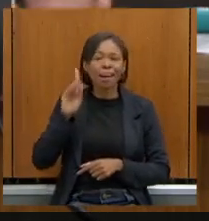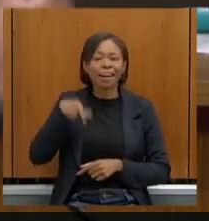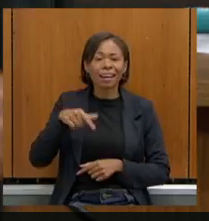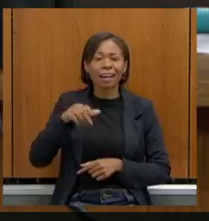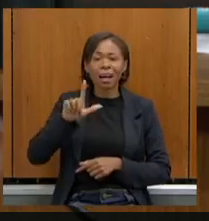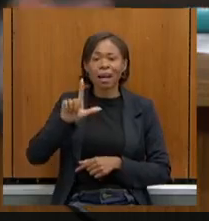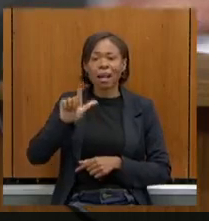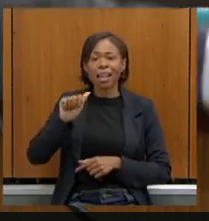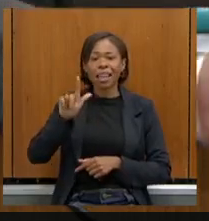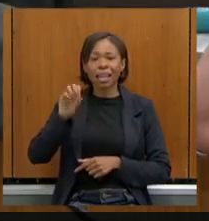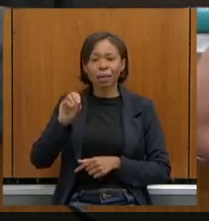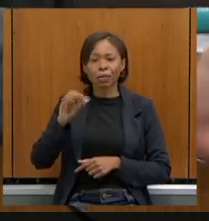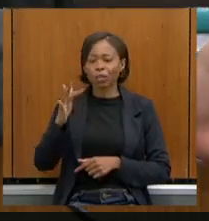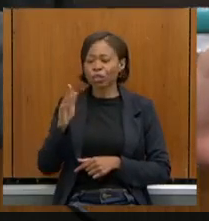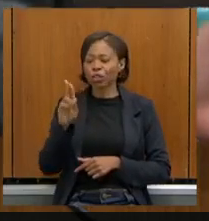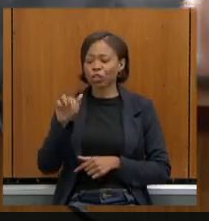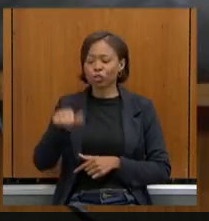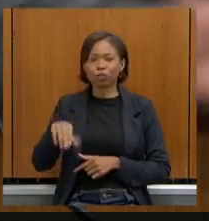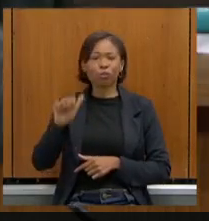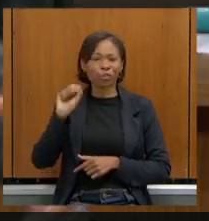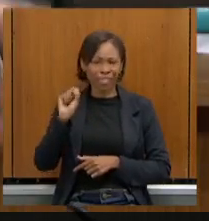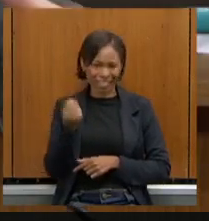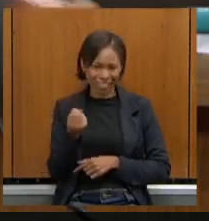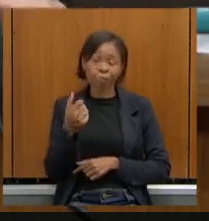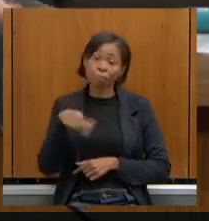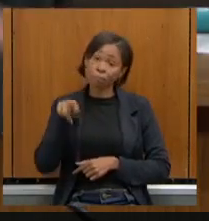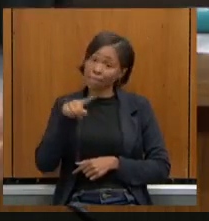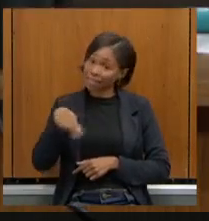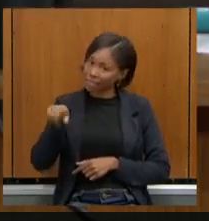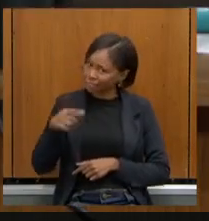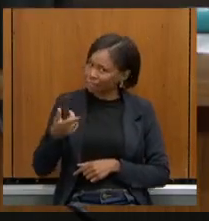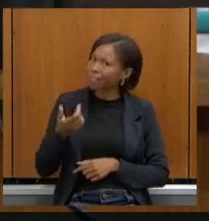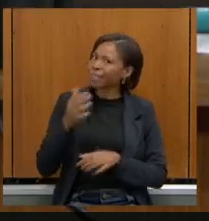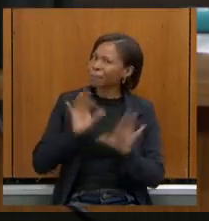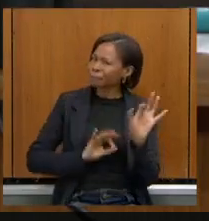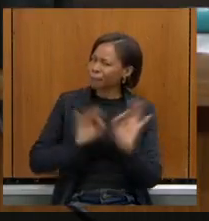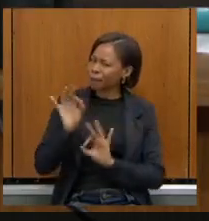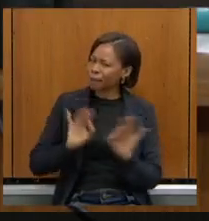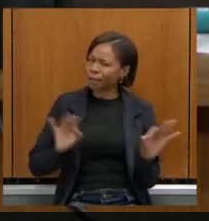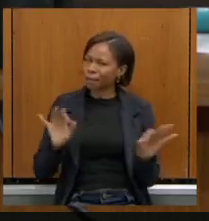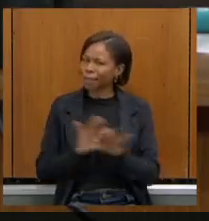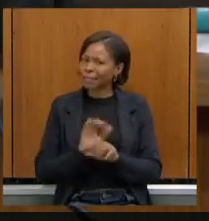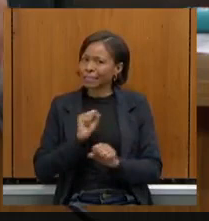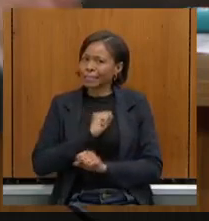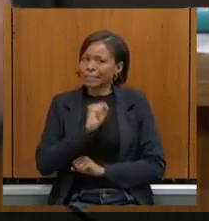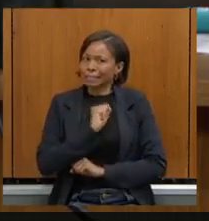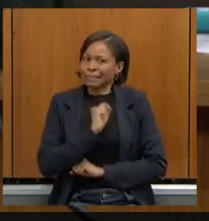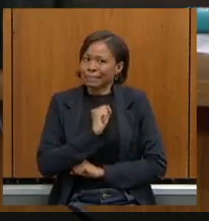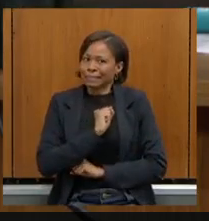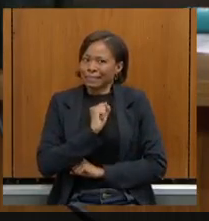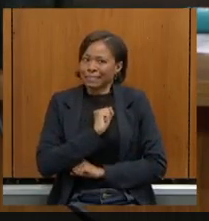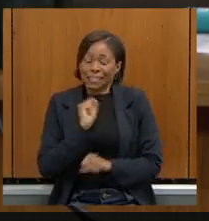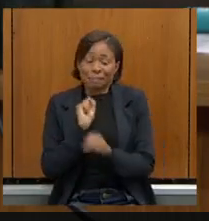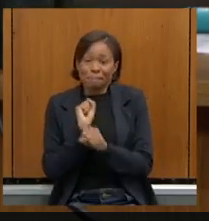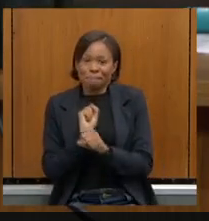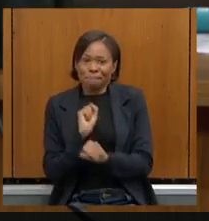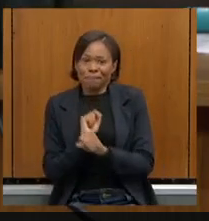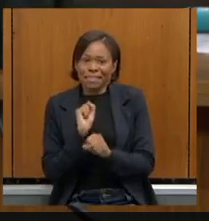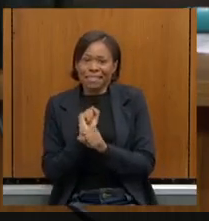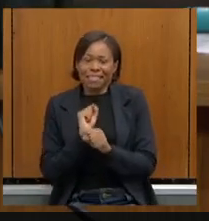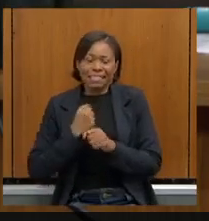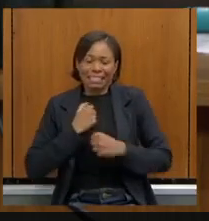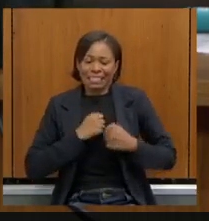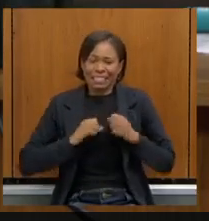preparados, assim como as montanhas de Minas, como eu disse, aí, pulsando, vulcanizando esse